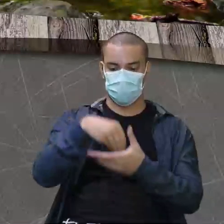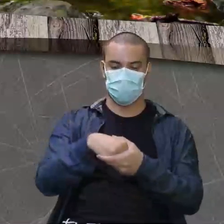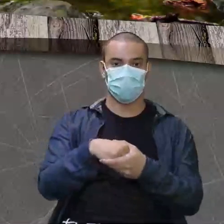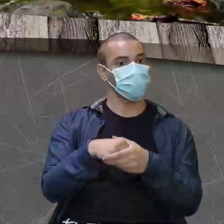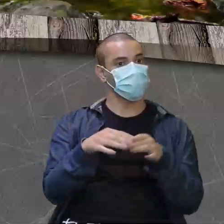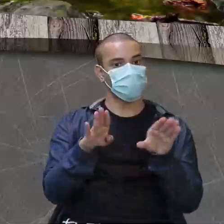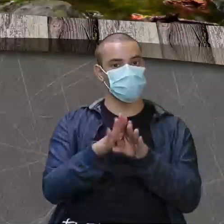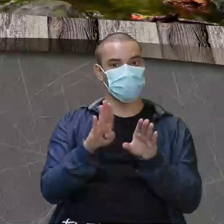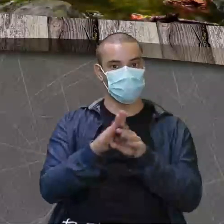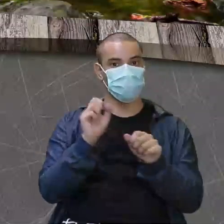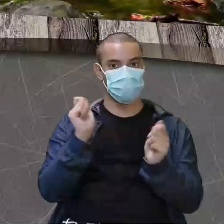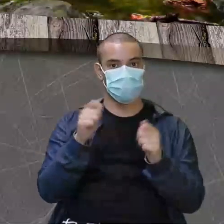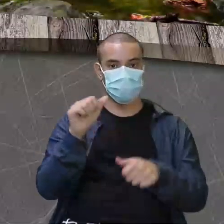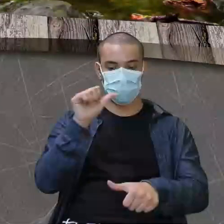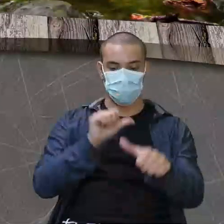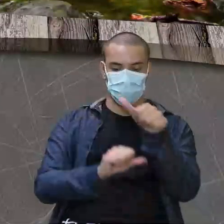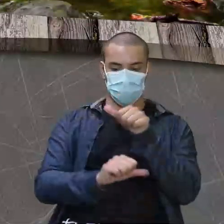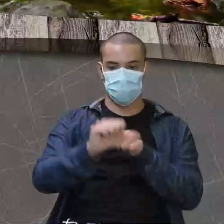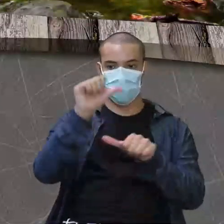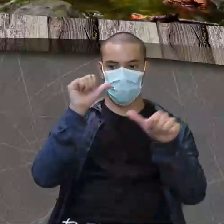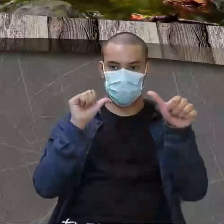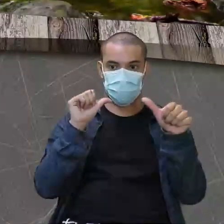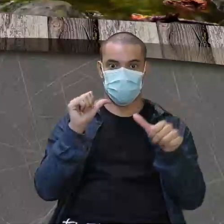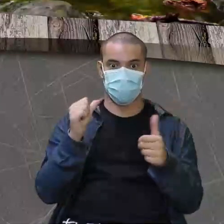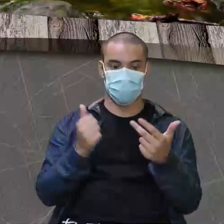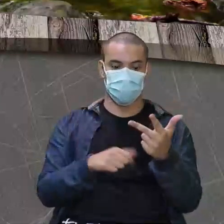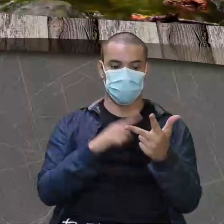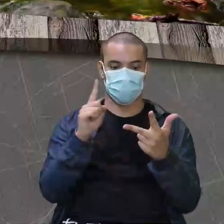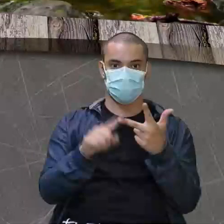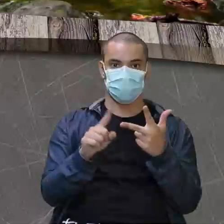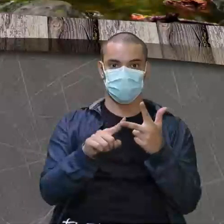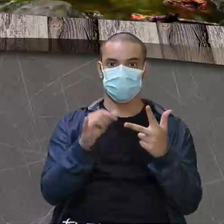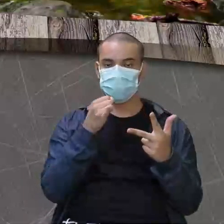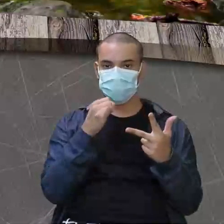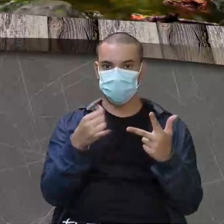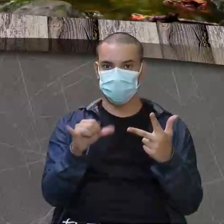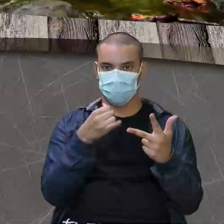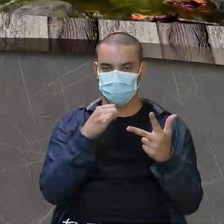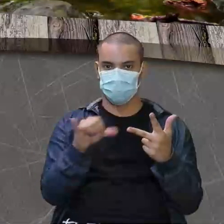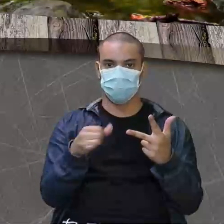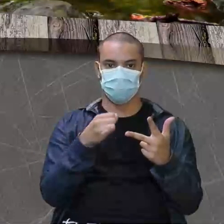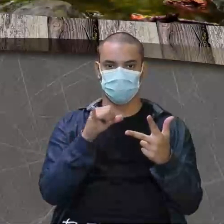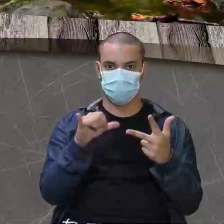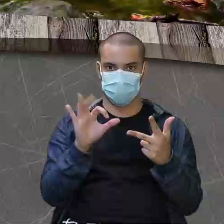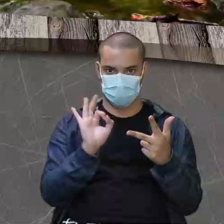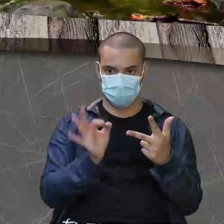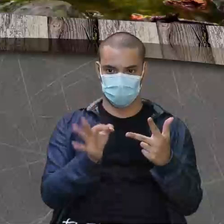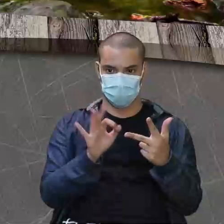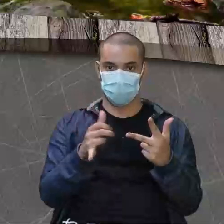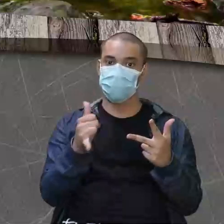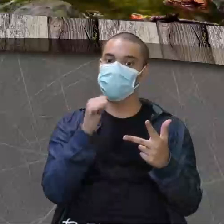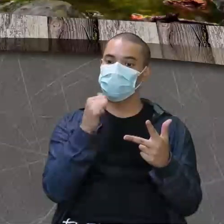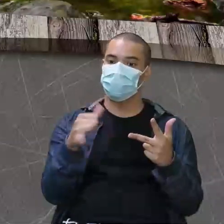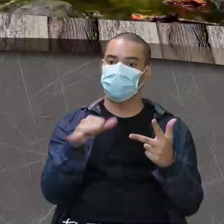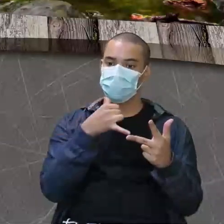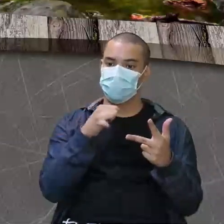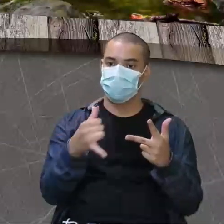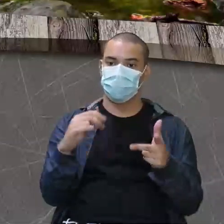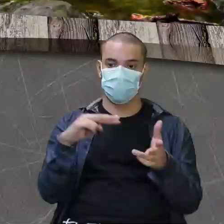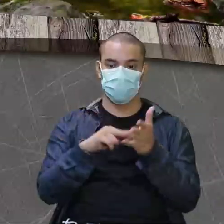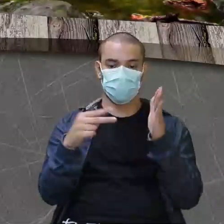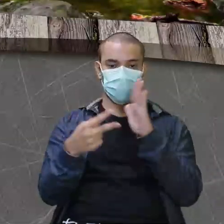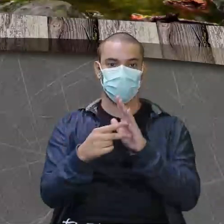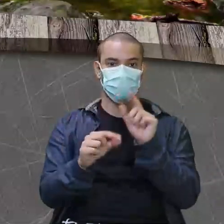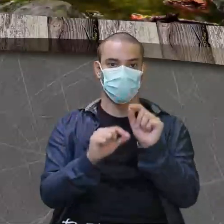Também pode ser invertida. Aí, por último, nós temos a pirâmide de energia, que essa